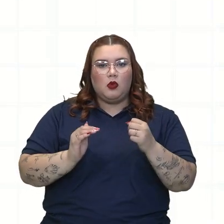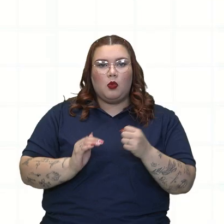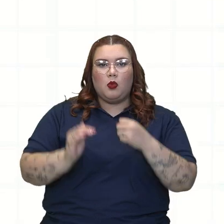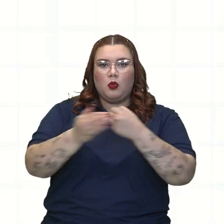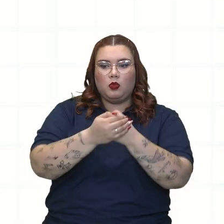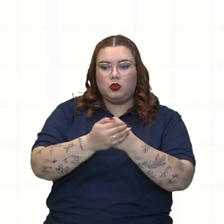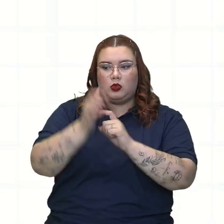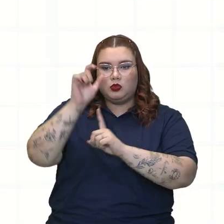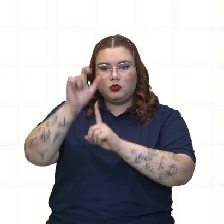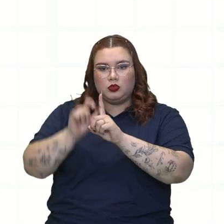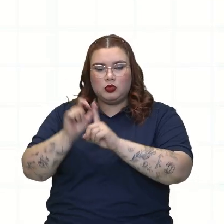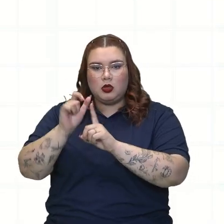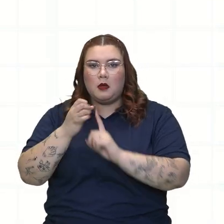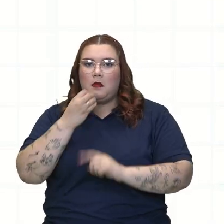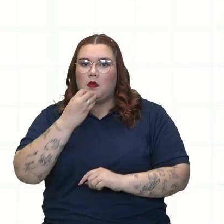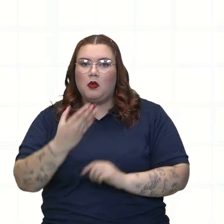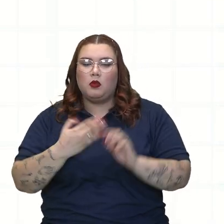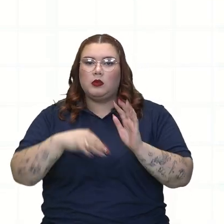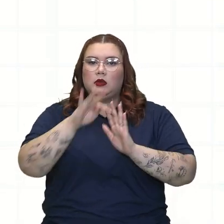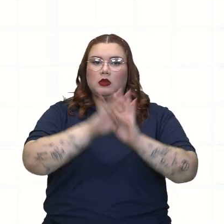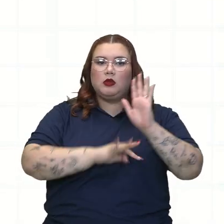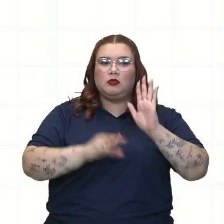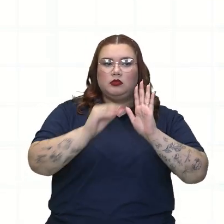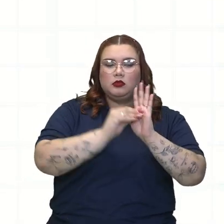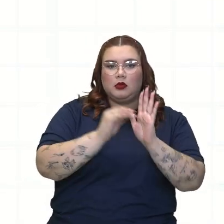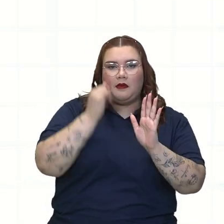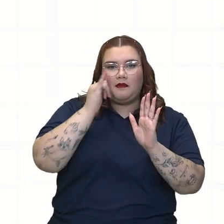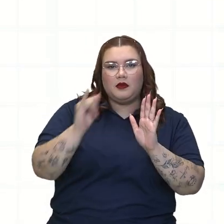sujeito, é bom para que o meu texto não fique